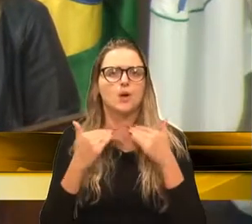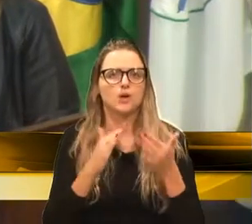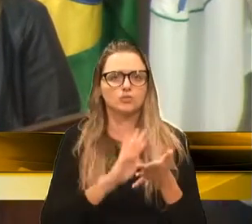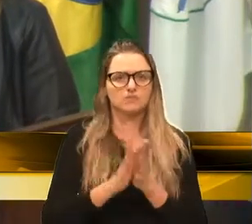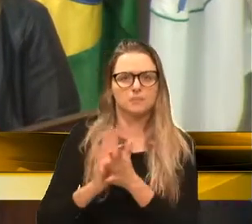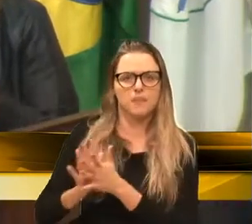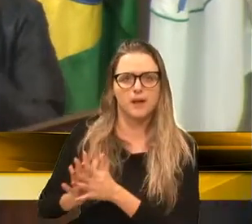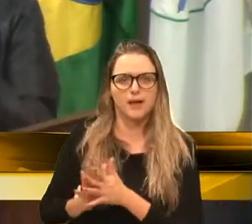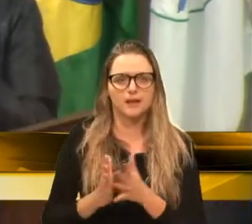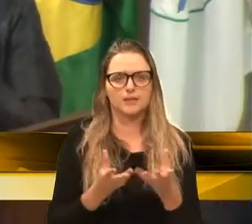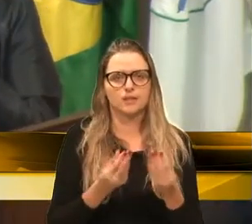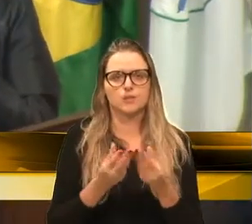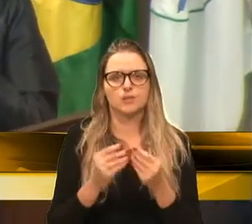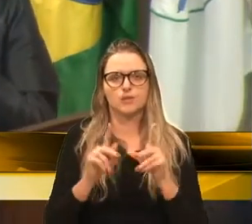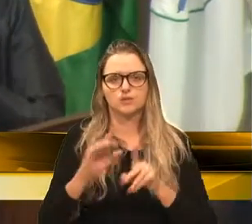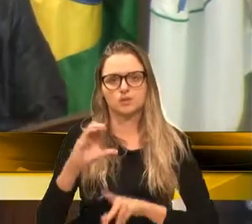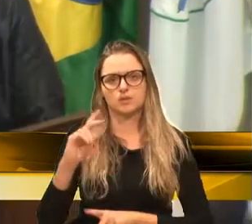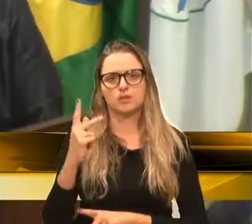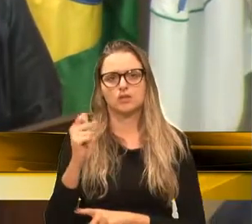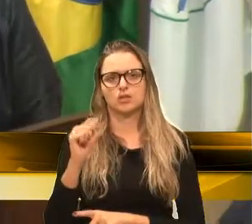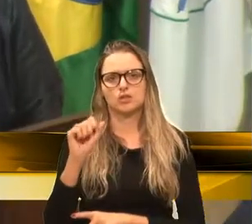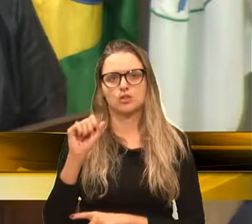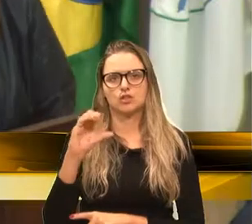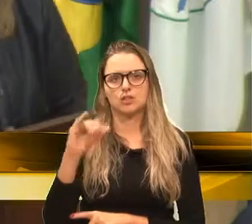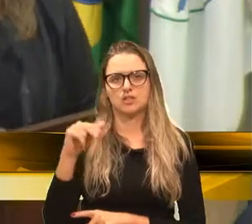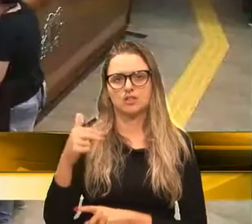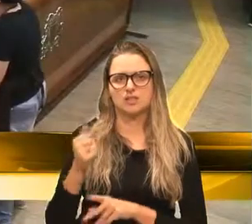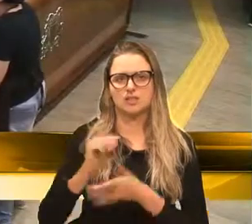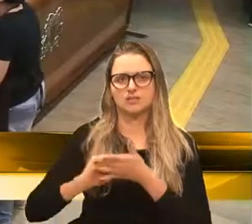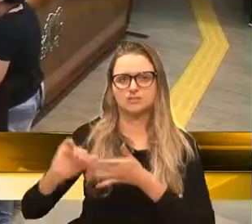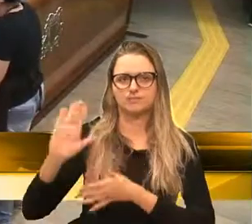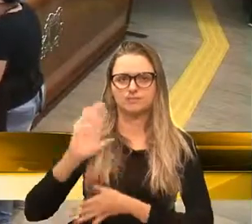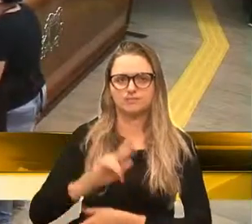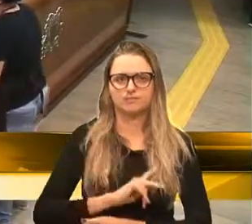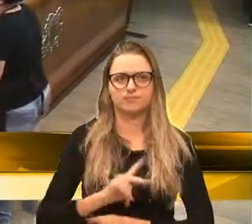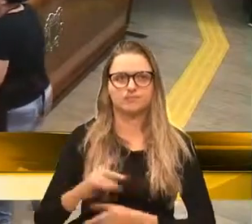sem dúvida nenhuma. Era isso, presidente, muito obrigado. Senhor presidente, uma declaração de líder da bancada do PP.